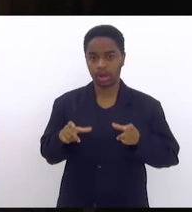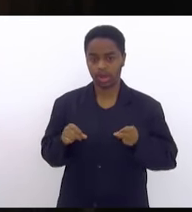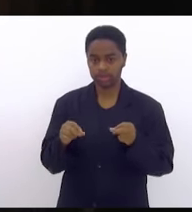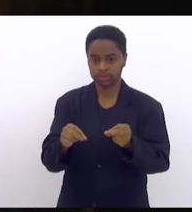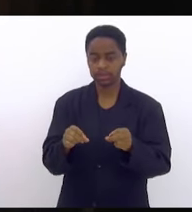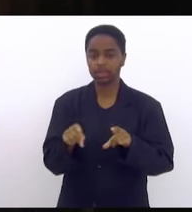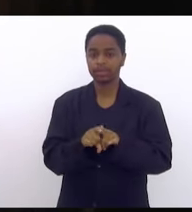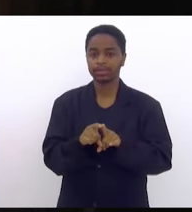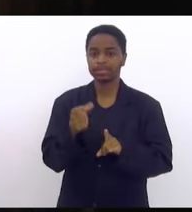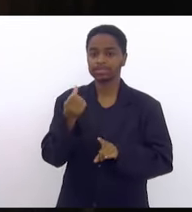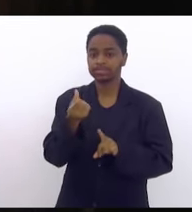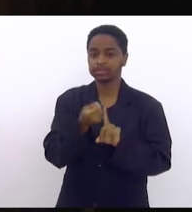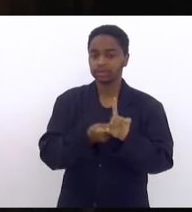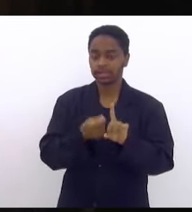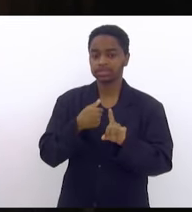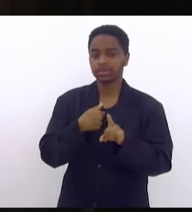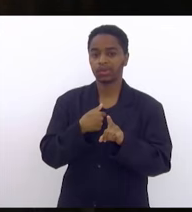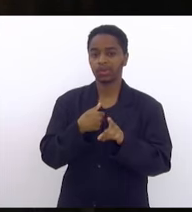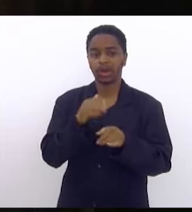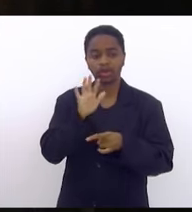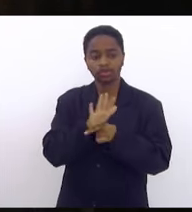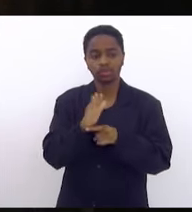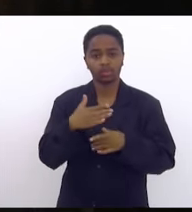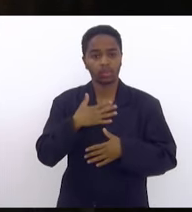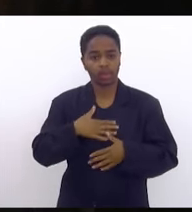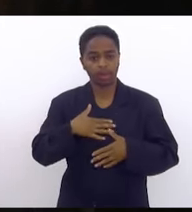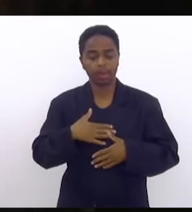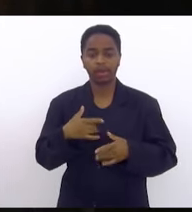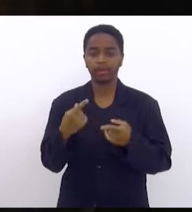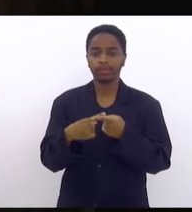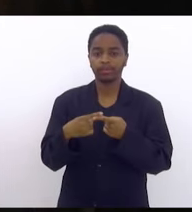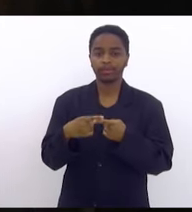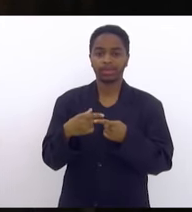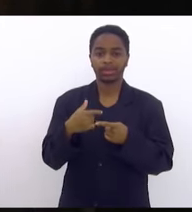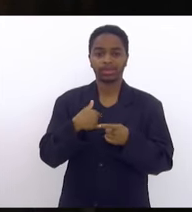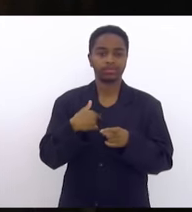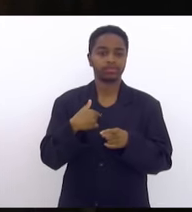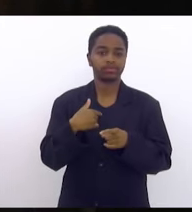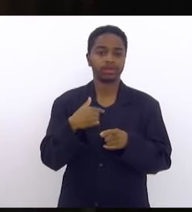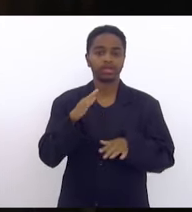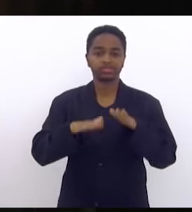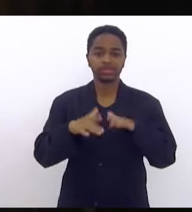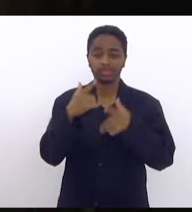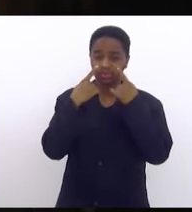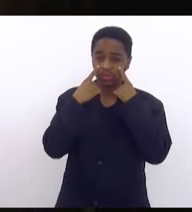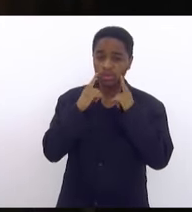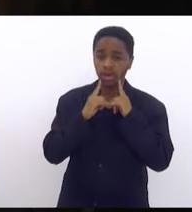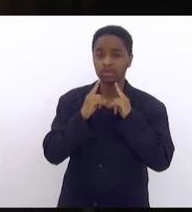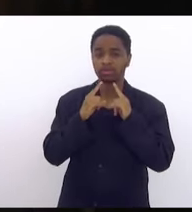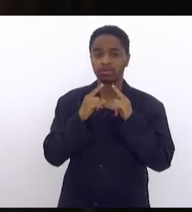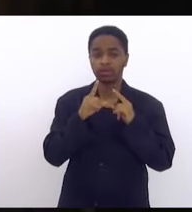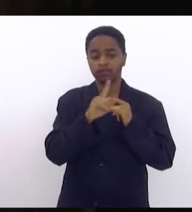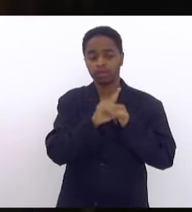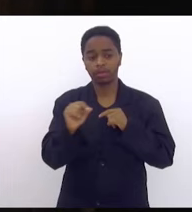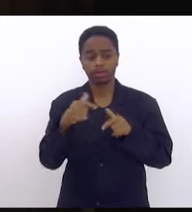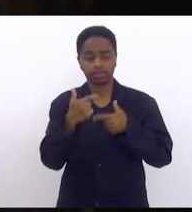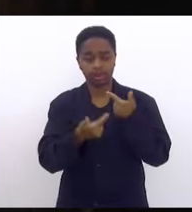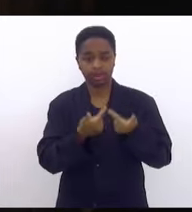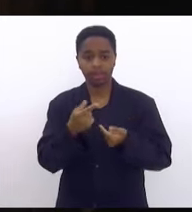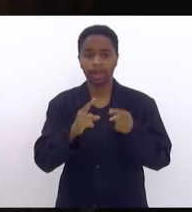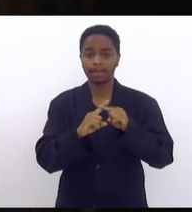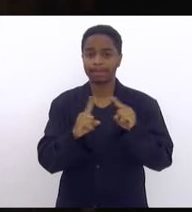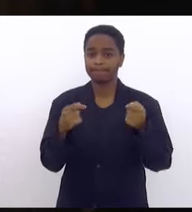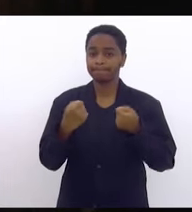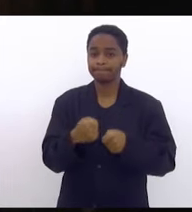fiquei 6 meses dando banho no meu irmão, saía da Secretaria de Assistência Social, às vezes, chorando, arrebentado, mas tinha que